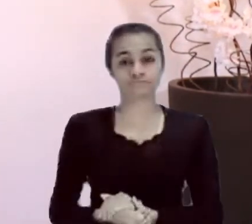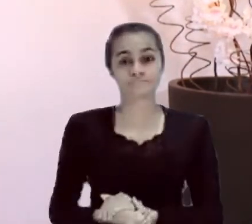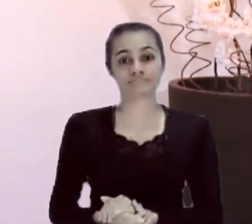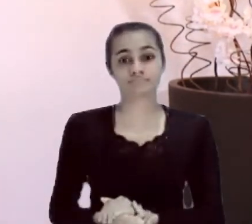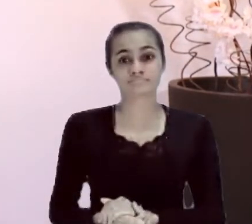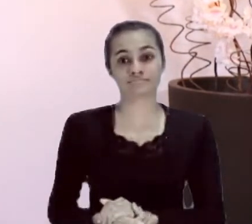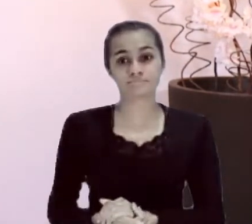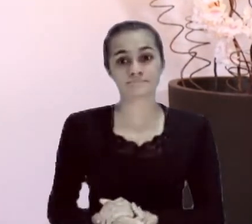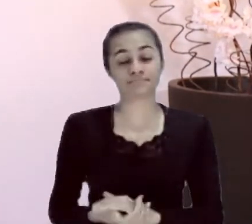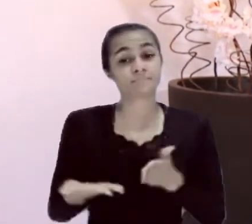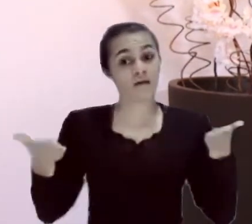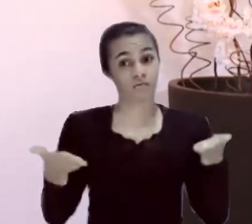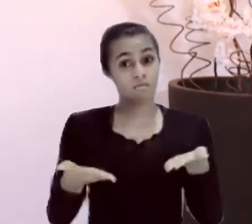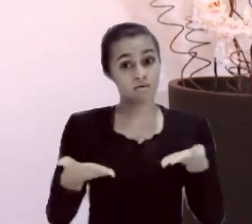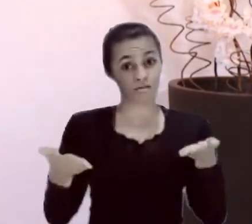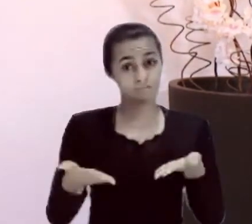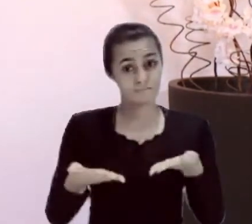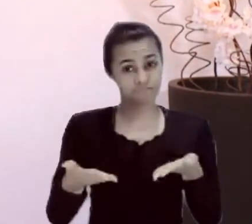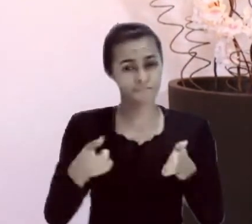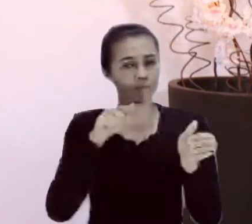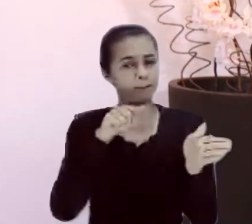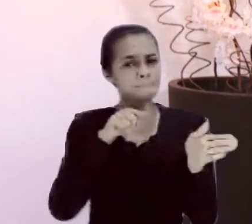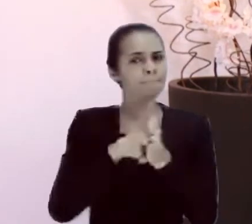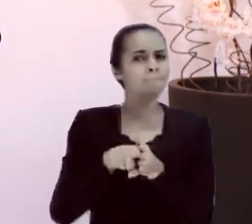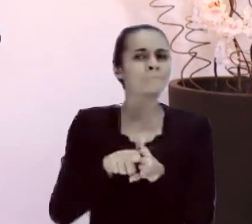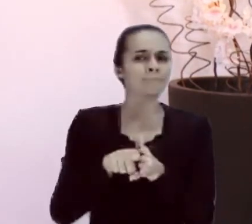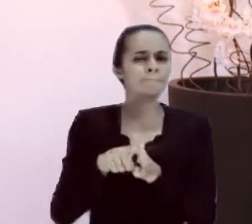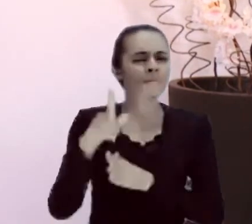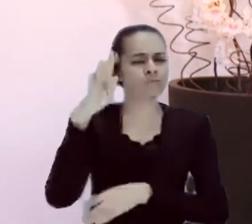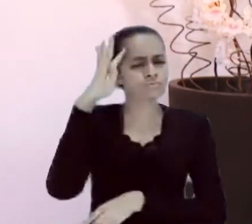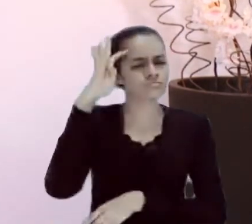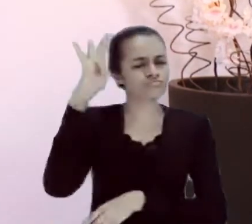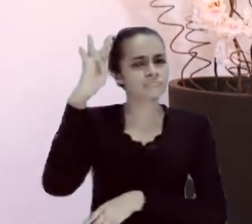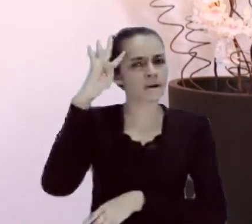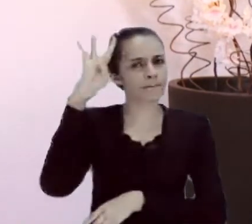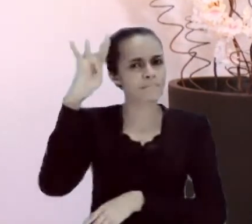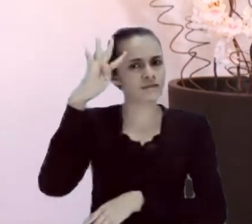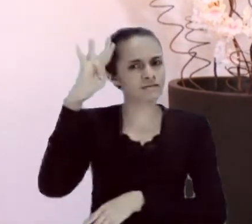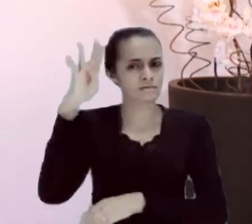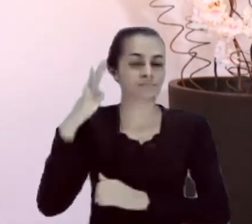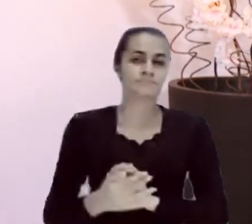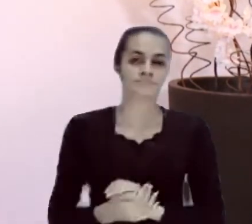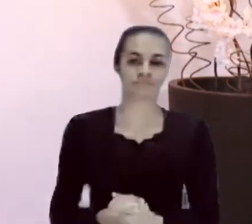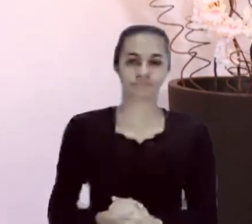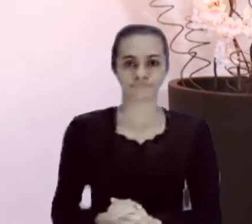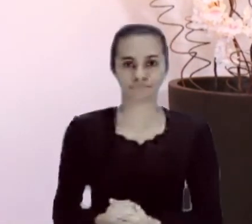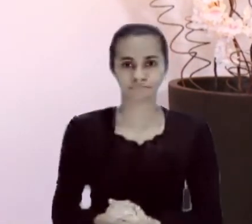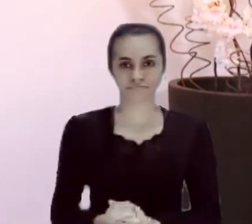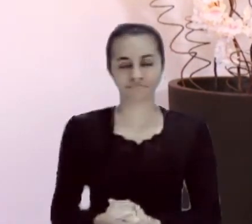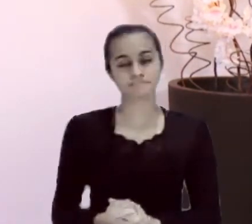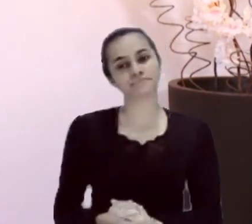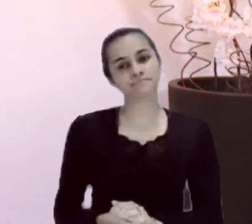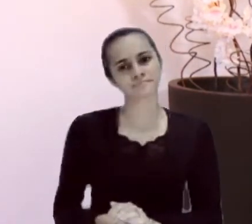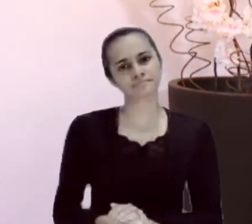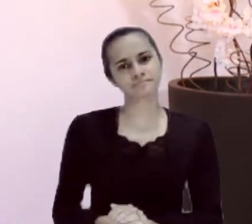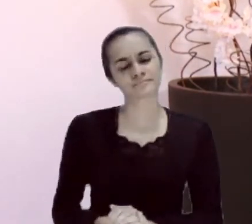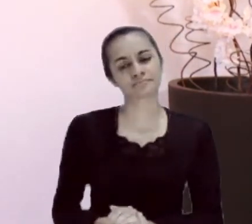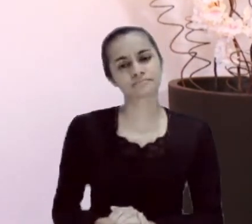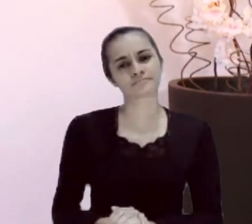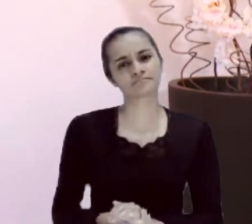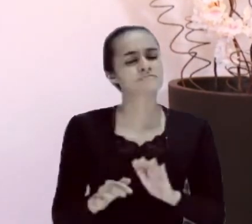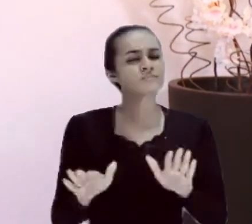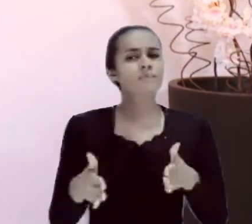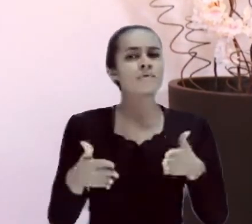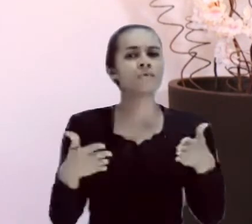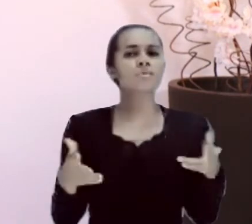Agora, uma pergunta reflexiva para os irmãos. Eu não vou mencionar aqui, mas qual é o povo conhecido